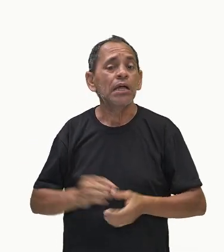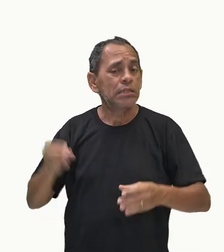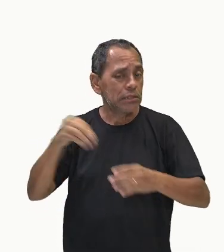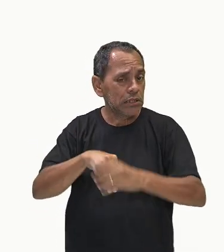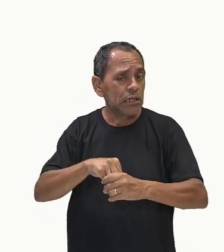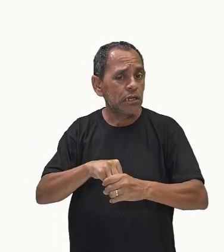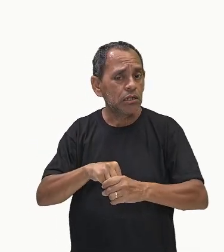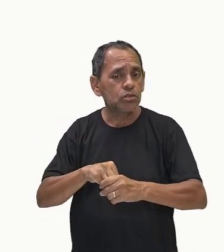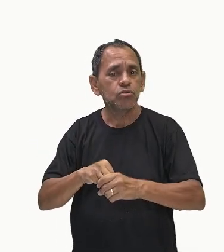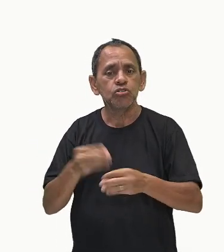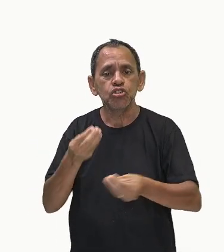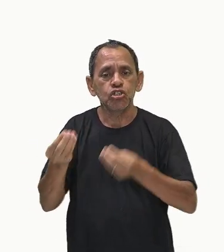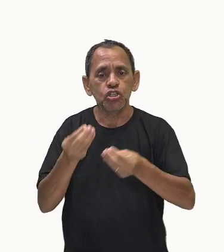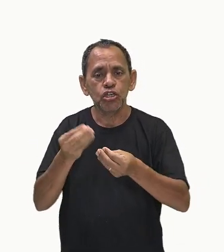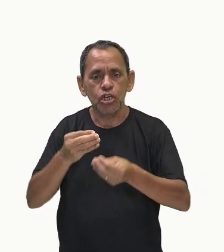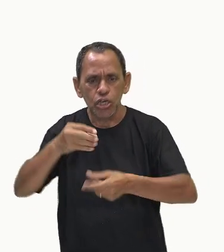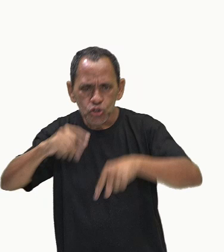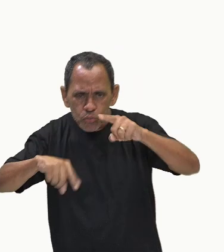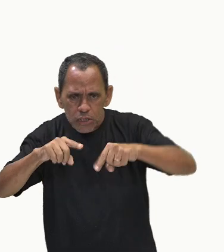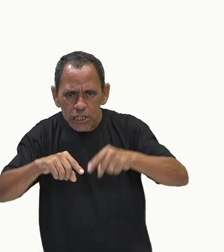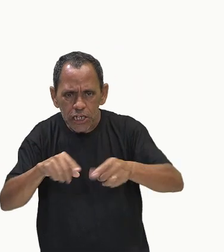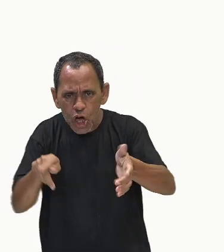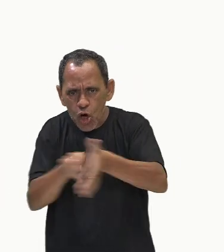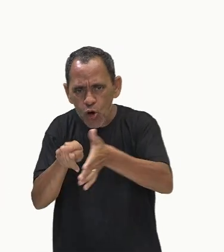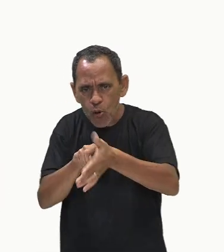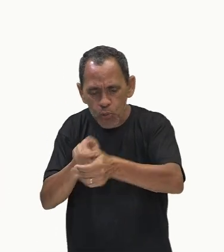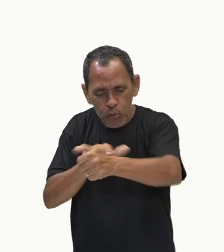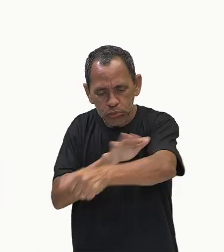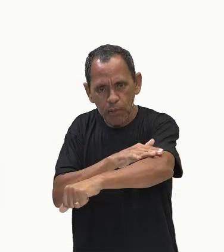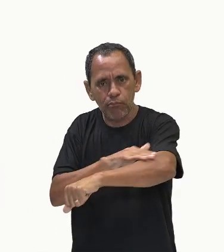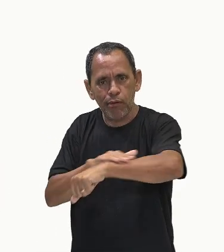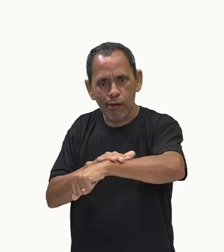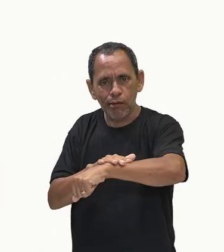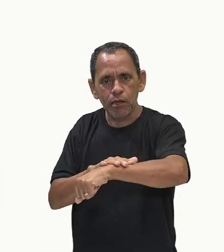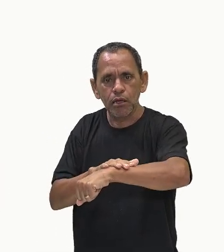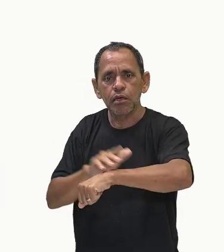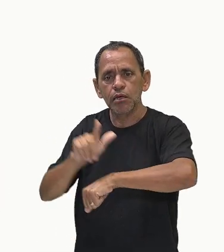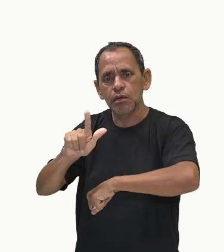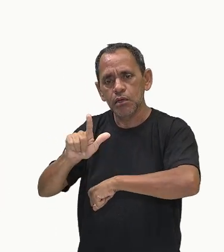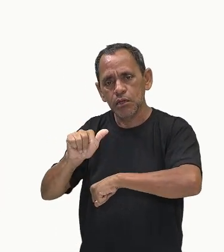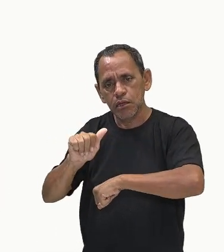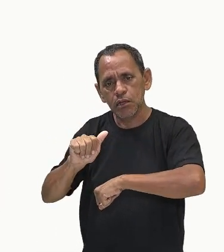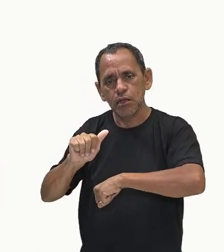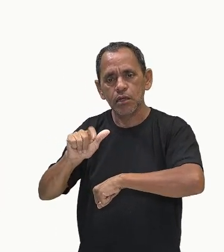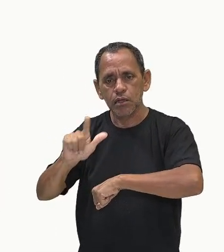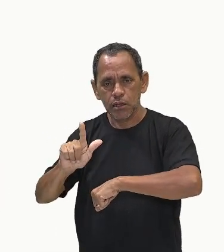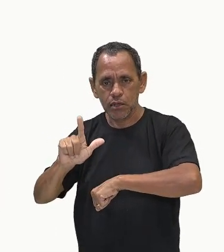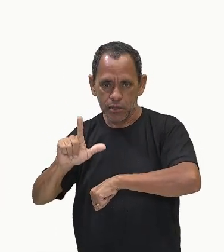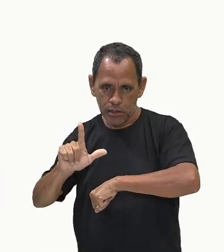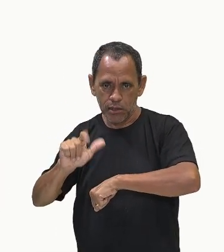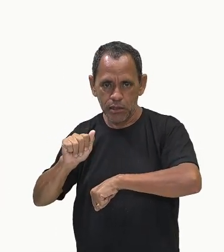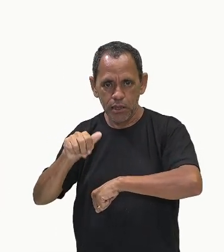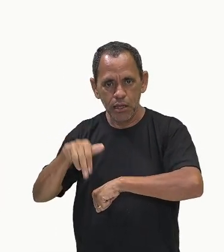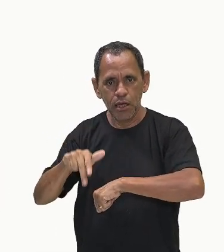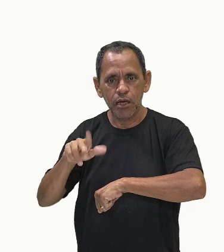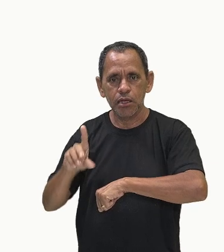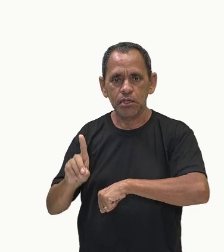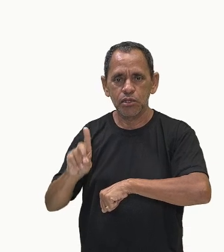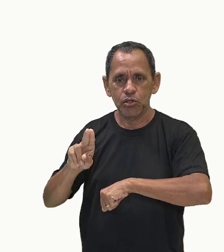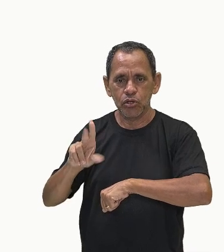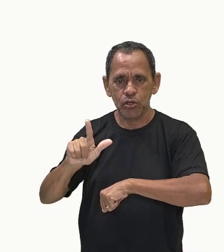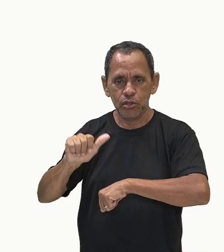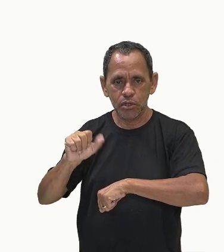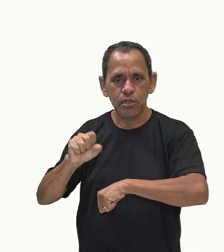tá? Glândulas sudoríparas aqui sendo apresentadas para vocês. Temos uns ductos aqui, olha, que vão